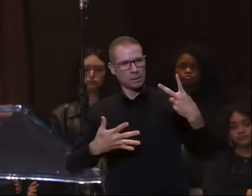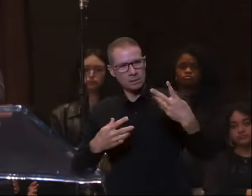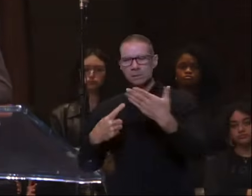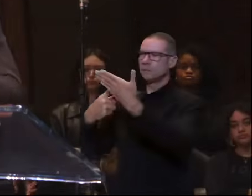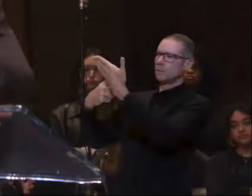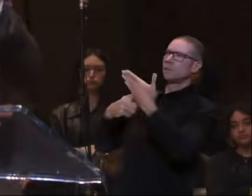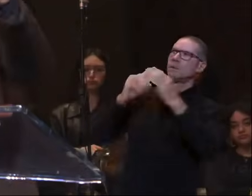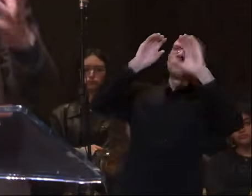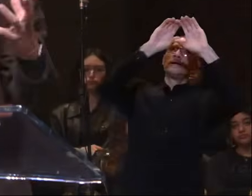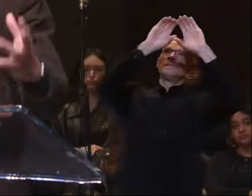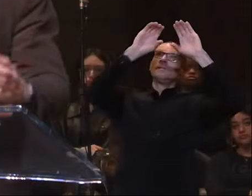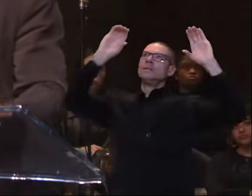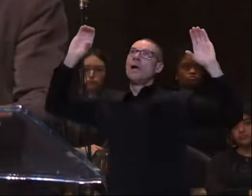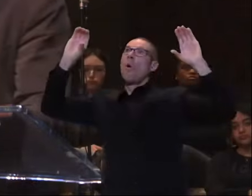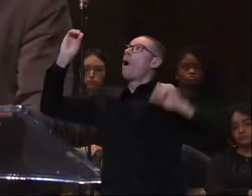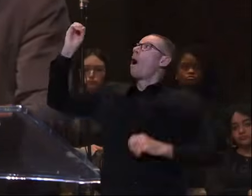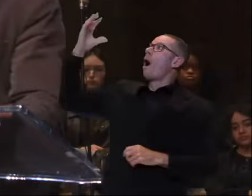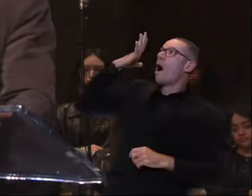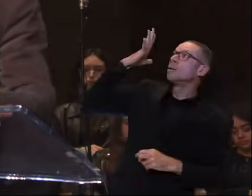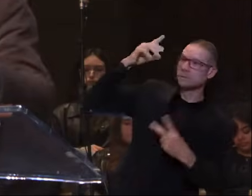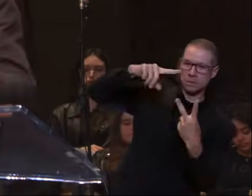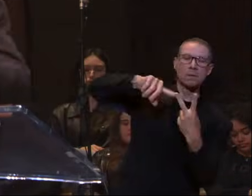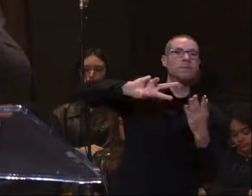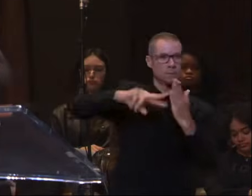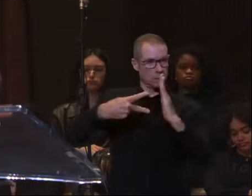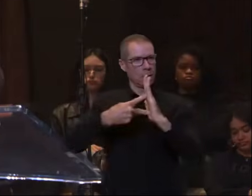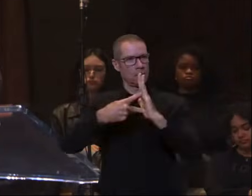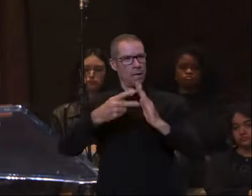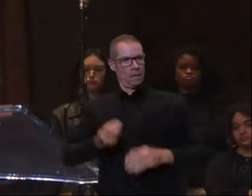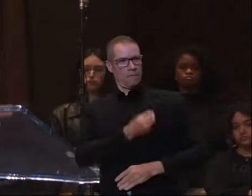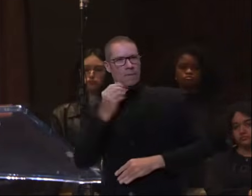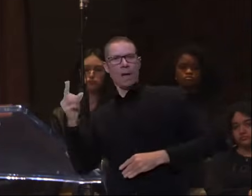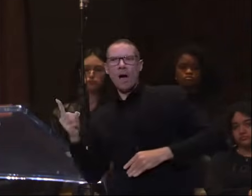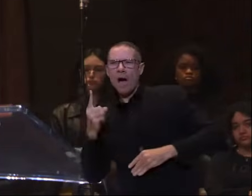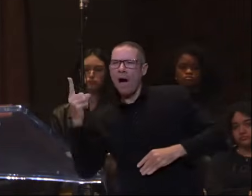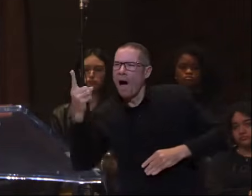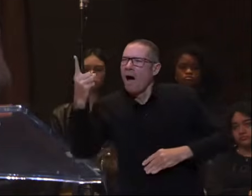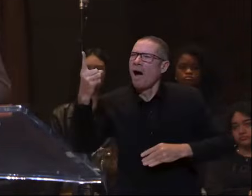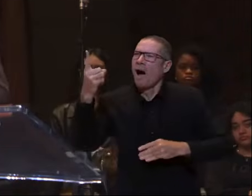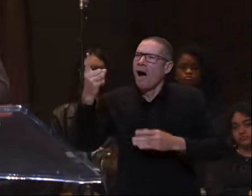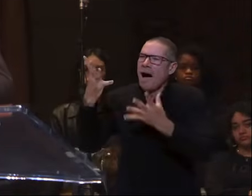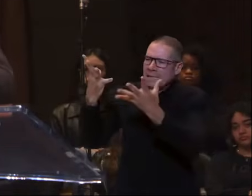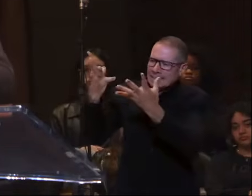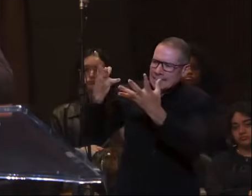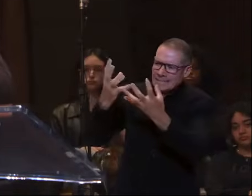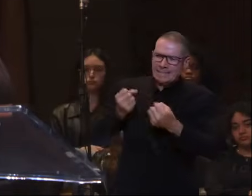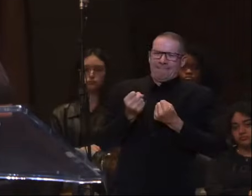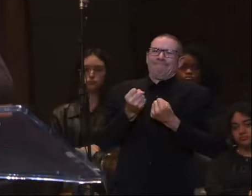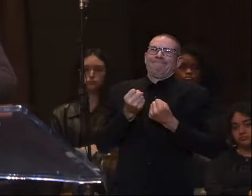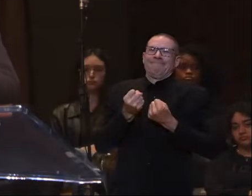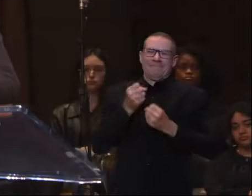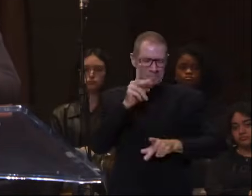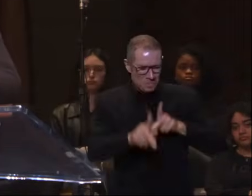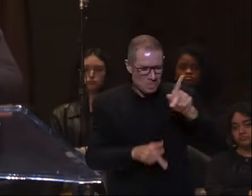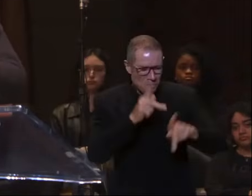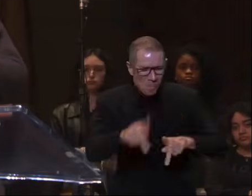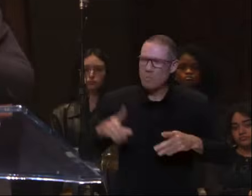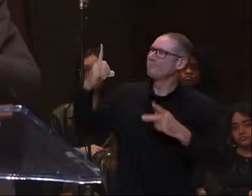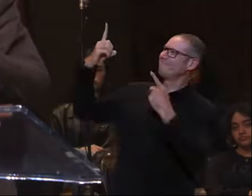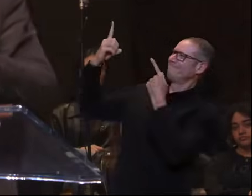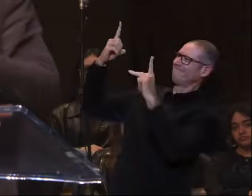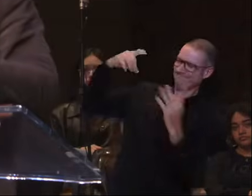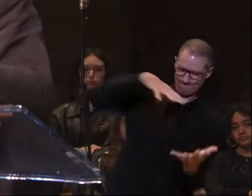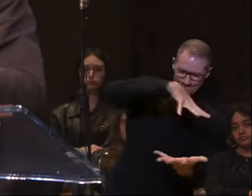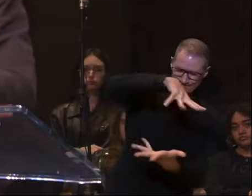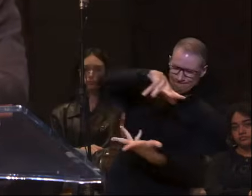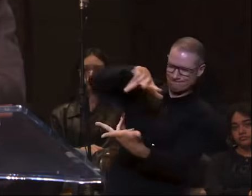o céu da graça. É a vida eterna já recebida e desfrutada pelo povo de Deus na terra.